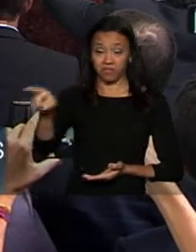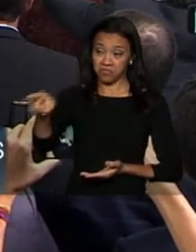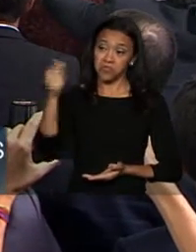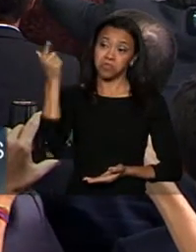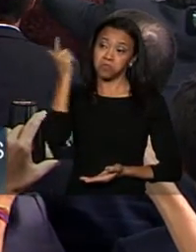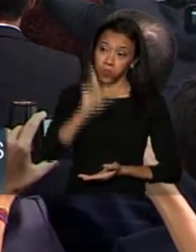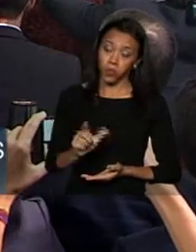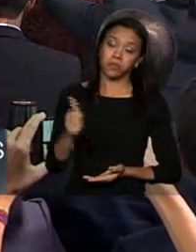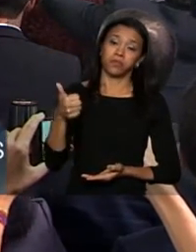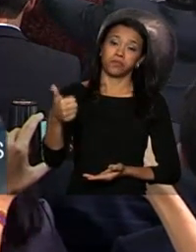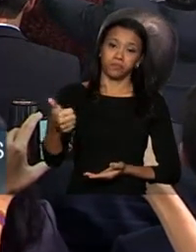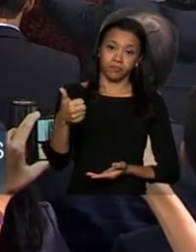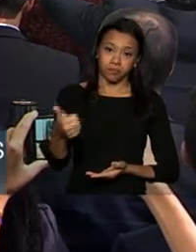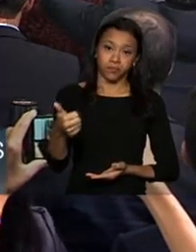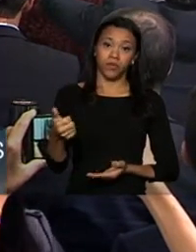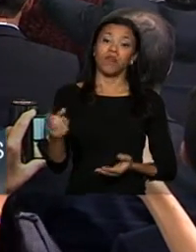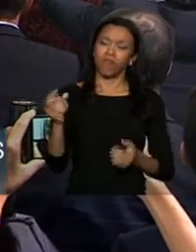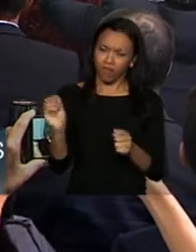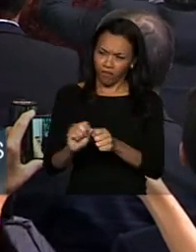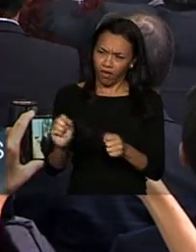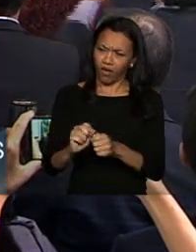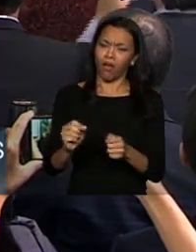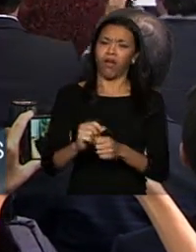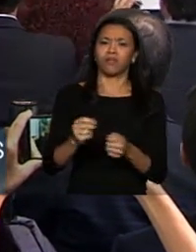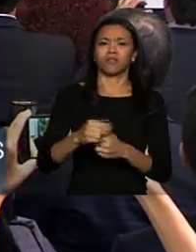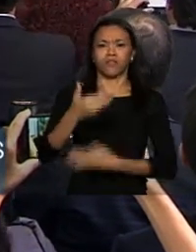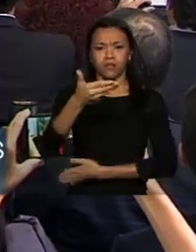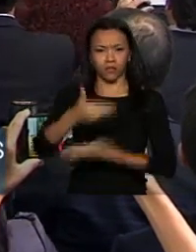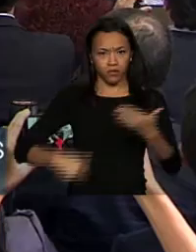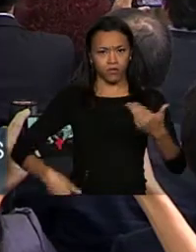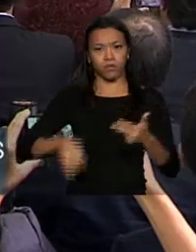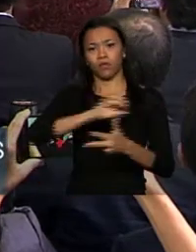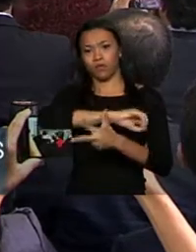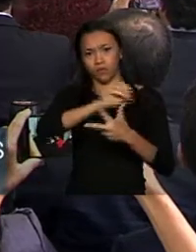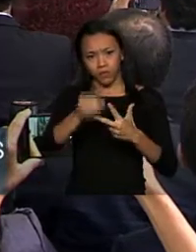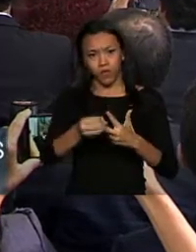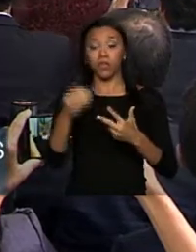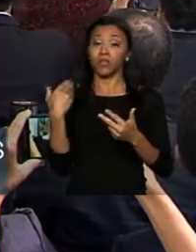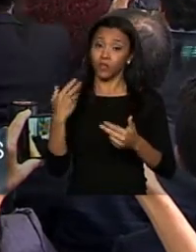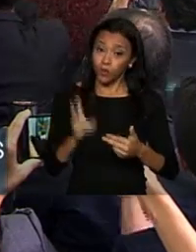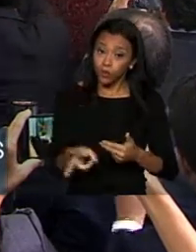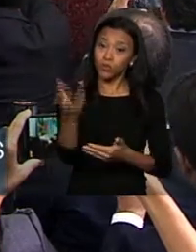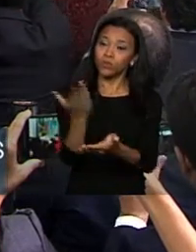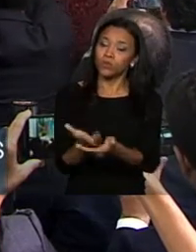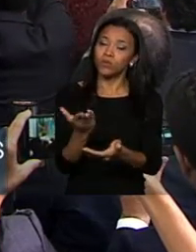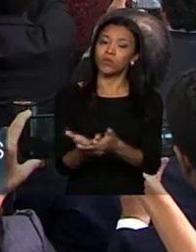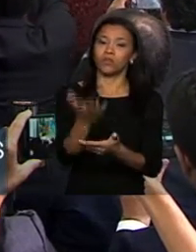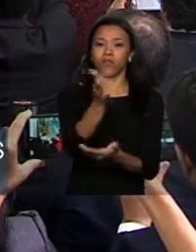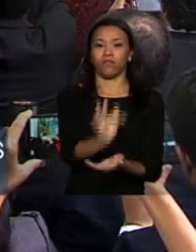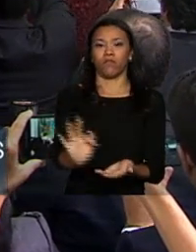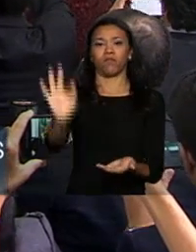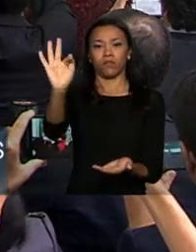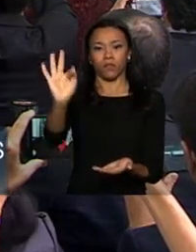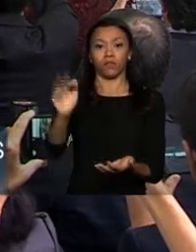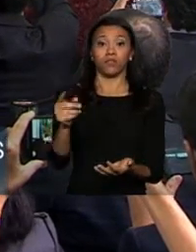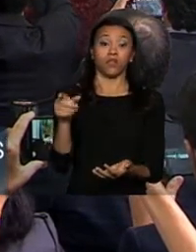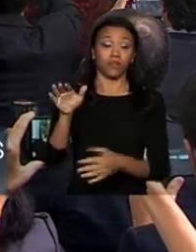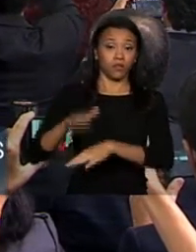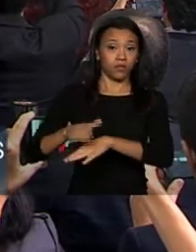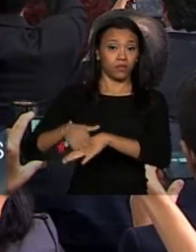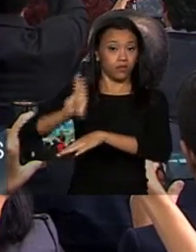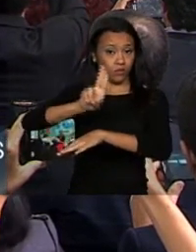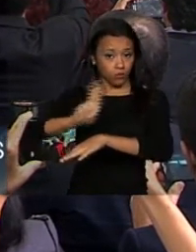Delcy. Faz o Enem e faz a sua universidade. Por meio dela, eu cumprimento 5